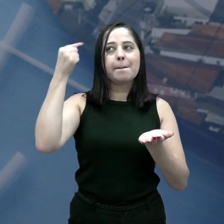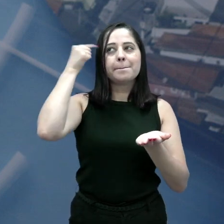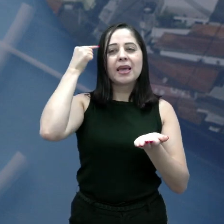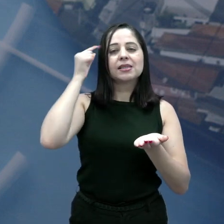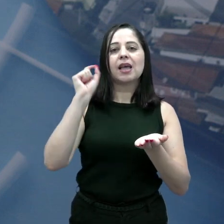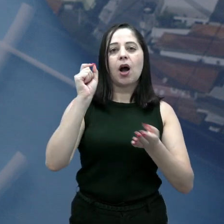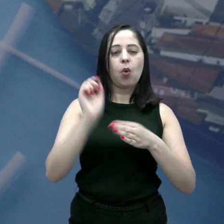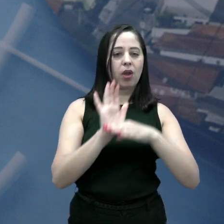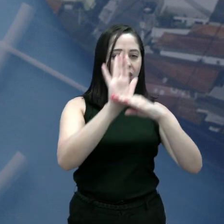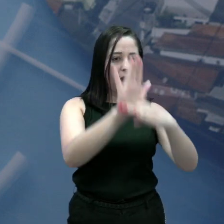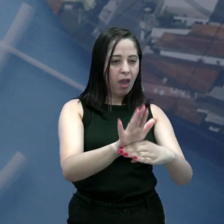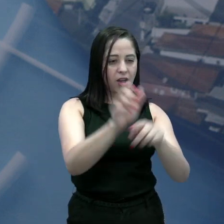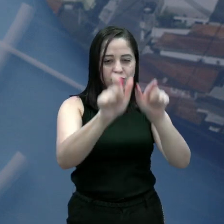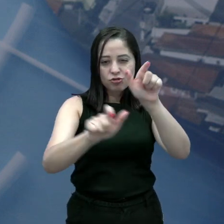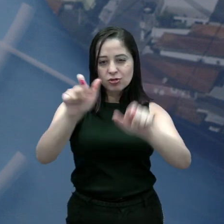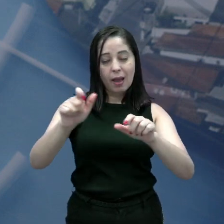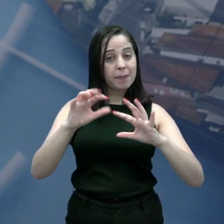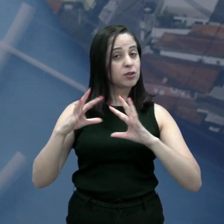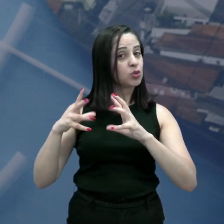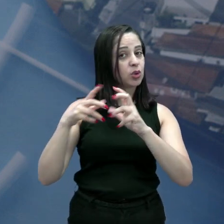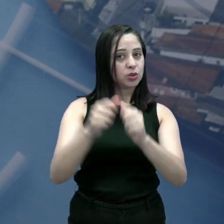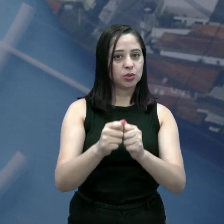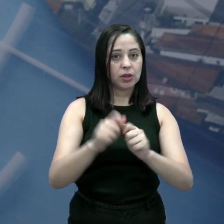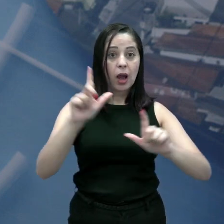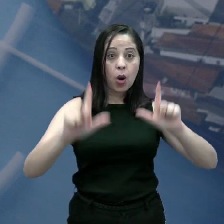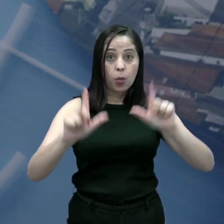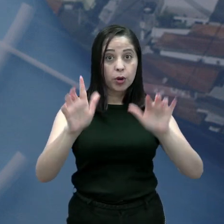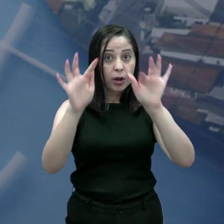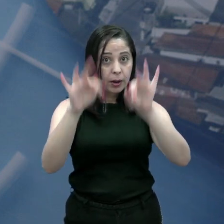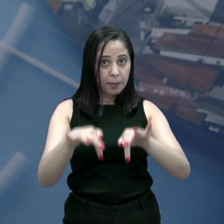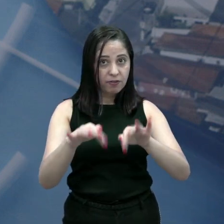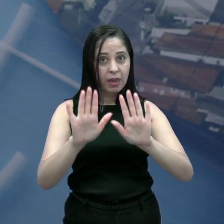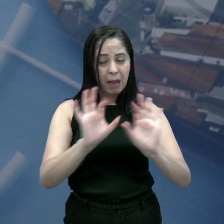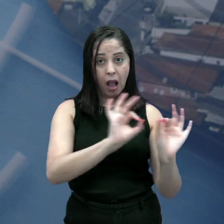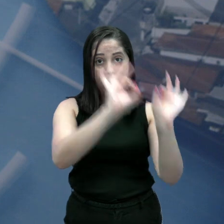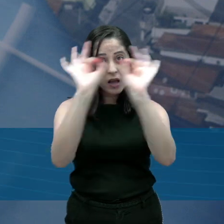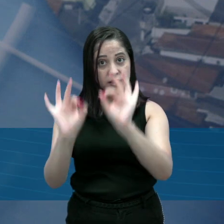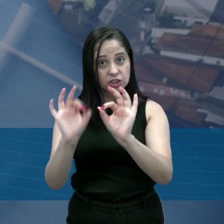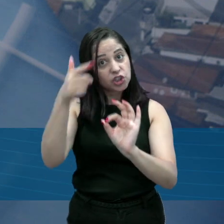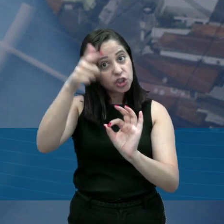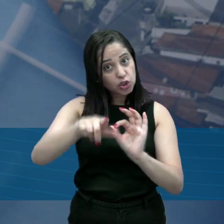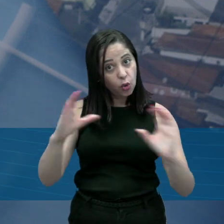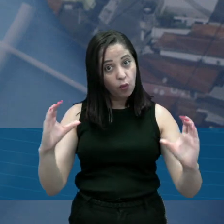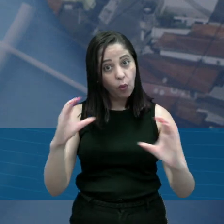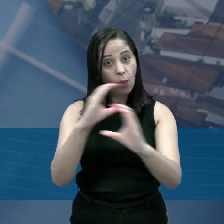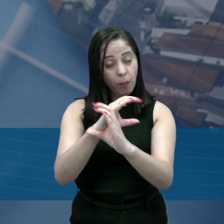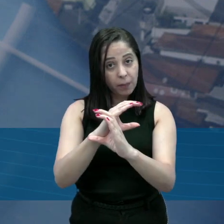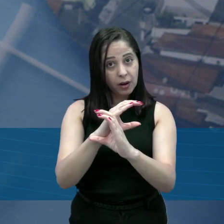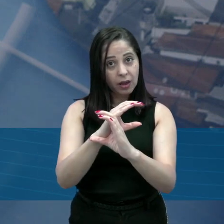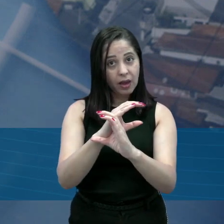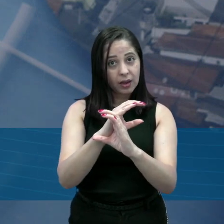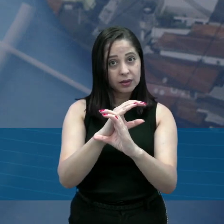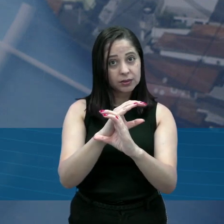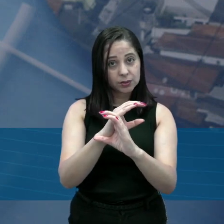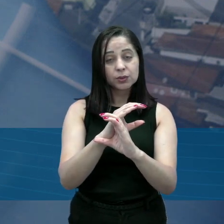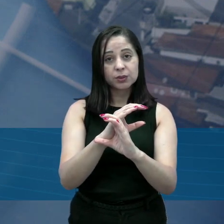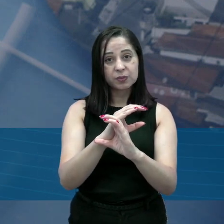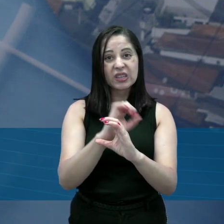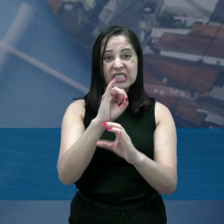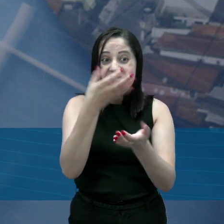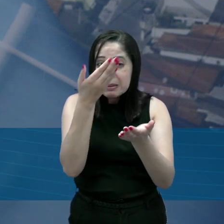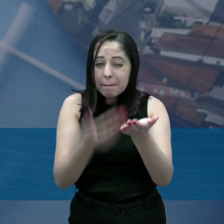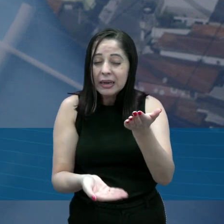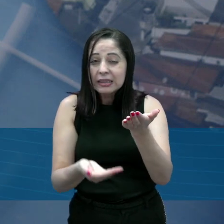todos. O Diálogos fica por aqui, gente, mas para vocês assistirem novamente este programa na íntegra, para quem de repente perdeu algum